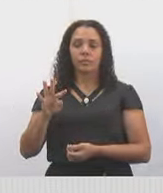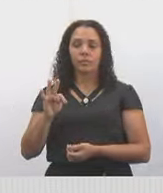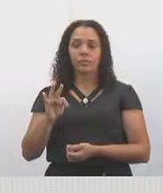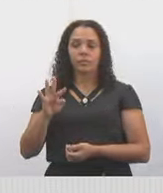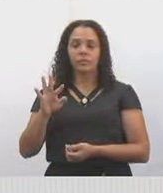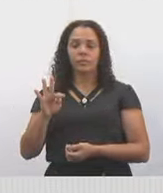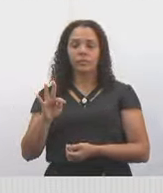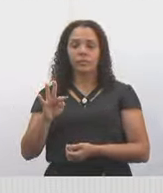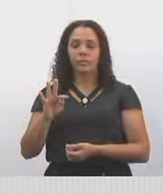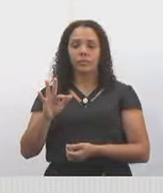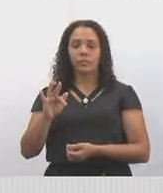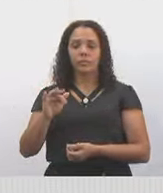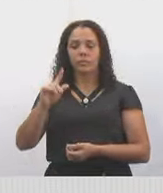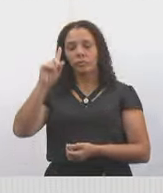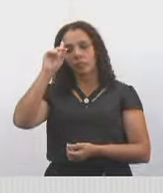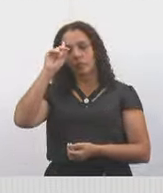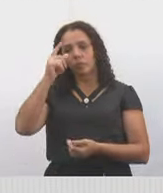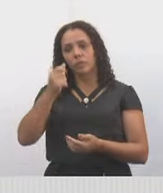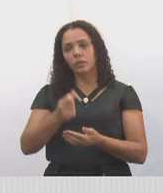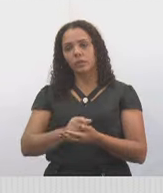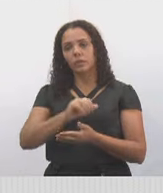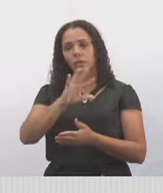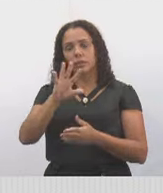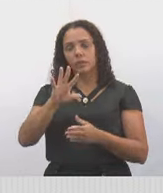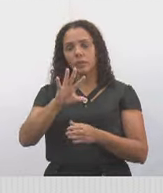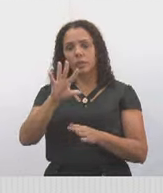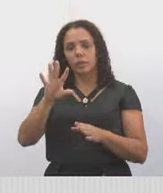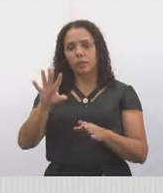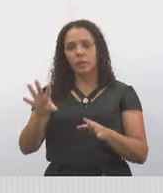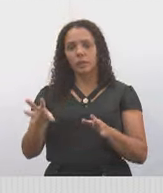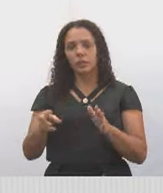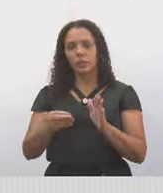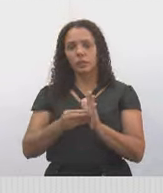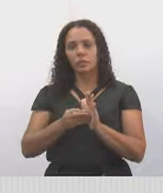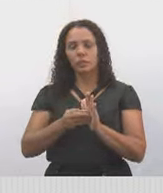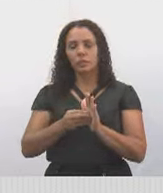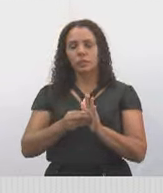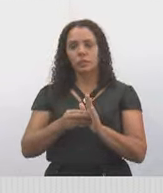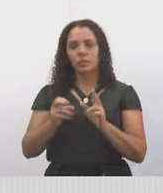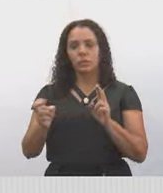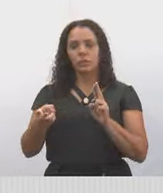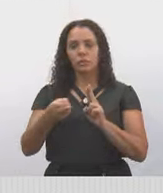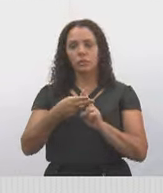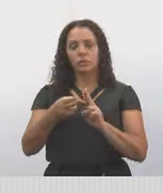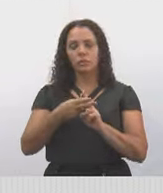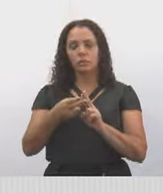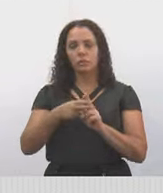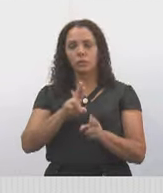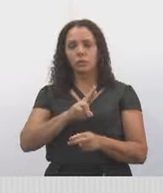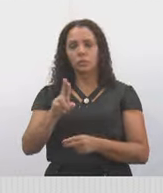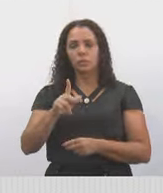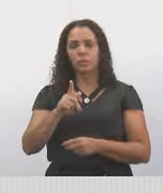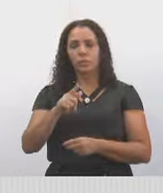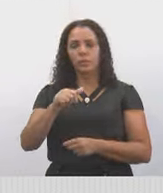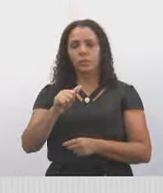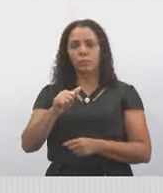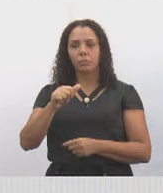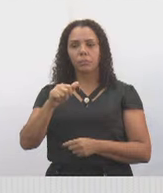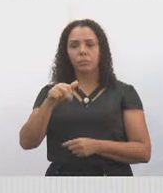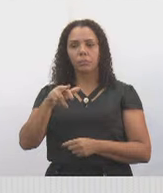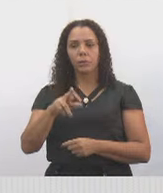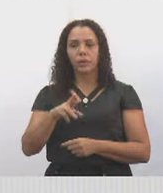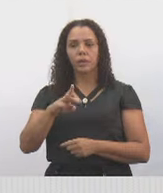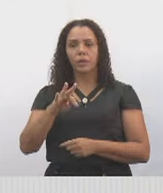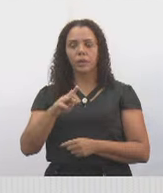inclusão do temo parto Oriente em Declaração de nascimento do SUS expressão ficará ao lado da de mãe